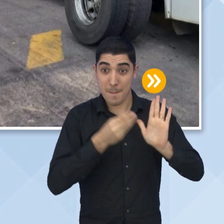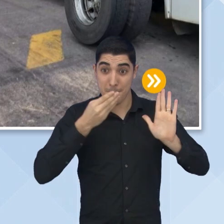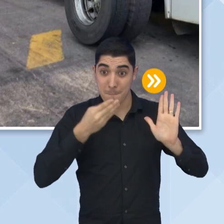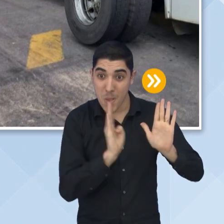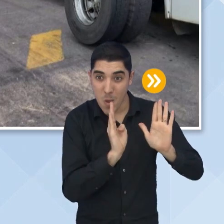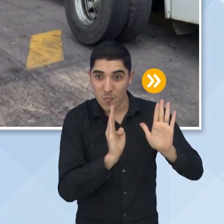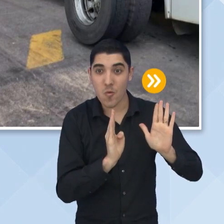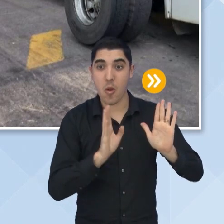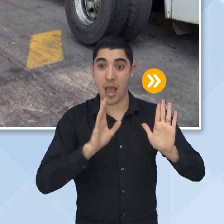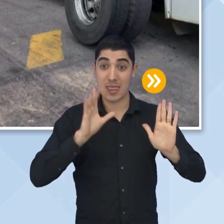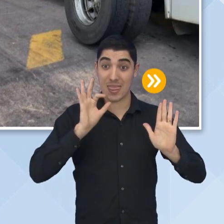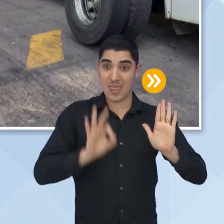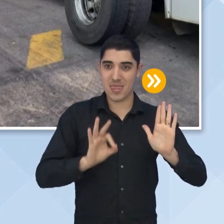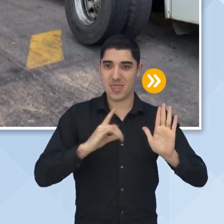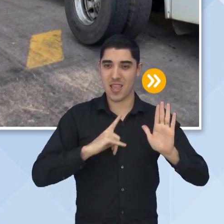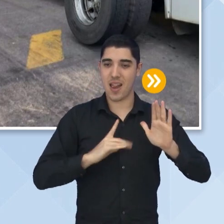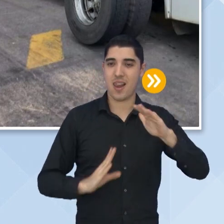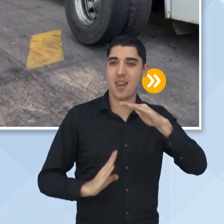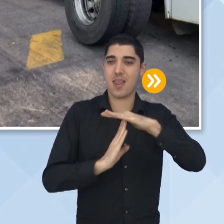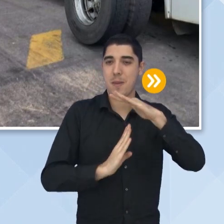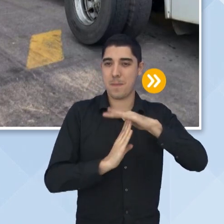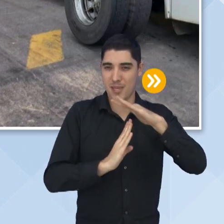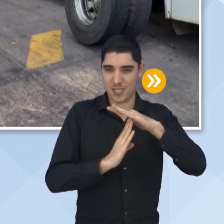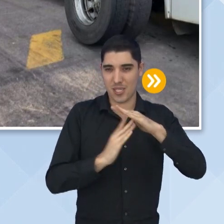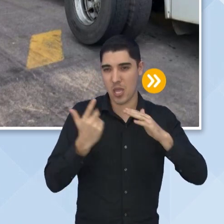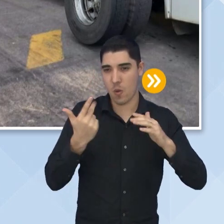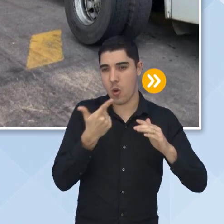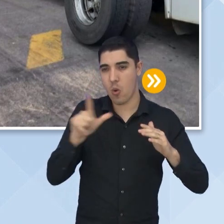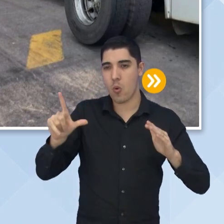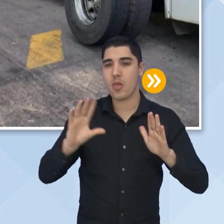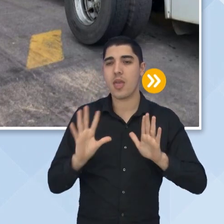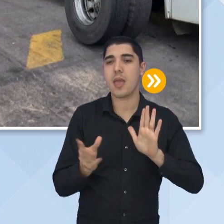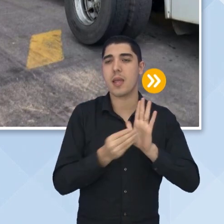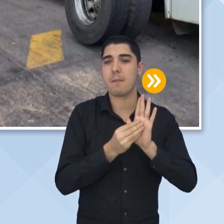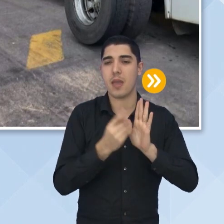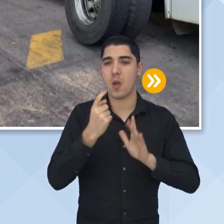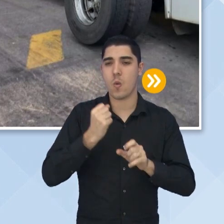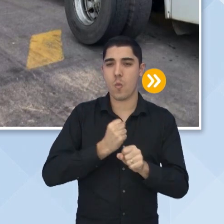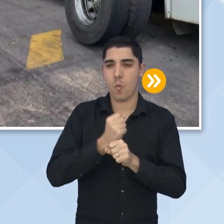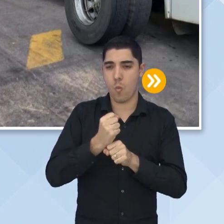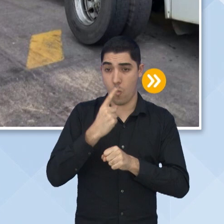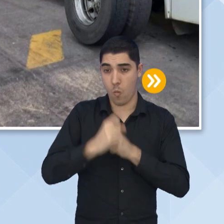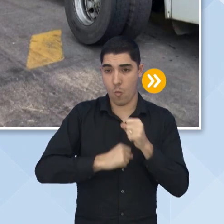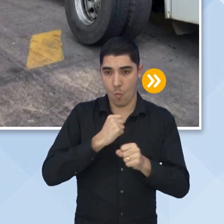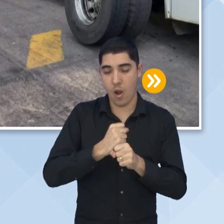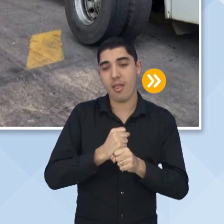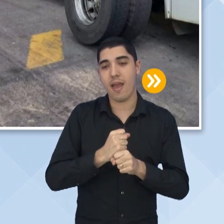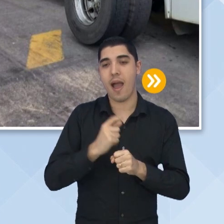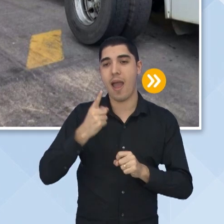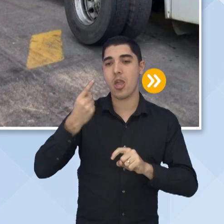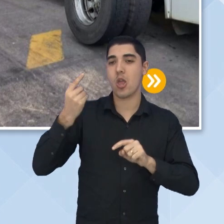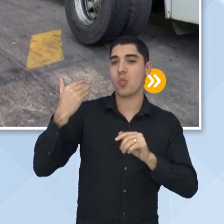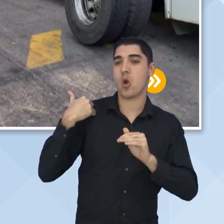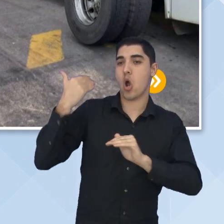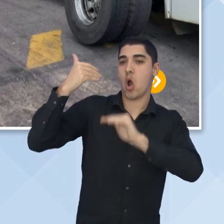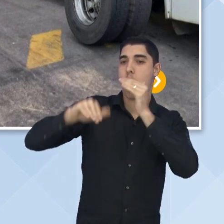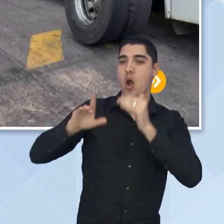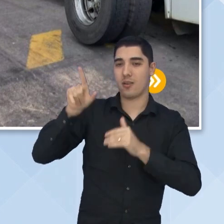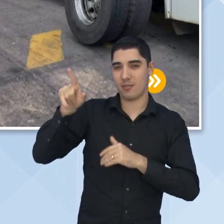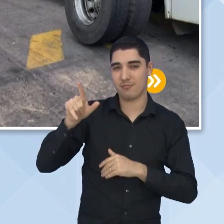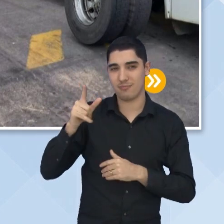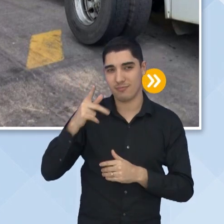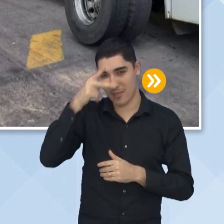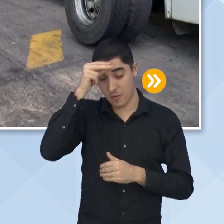dando o limite, que a emenda que foi apresentada de 1 ano, nós não daríamos um cheque em branco, né? Então, por isso, nós estamos